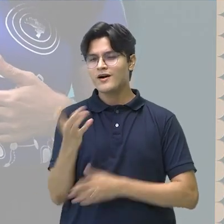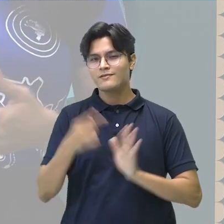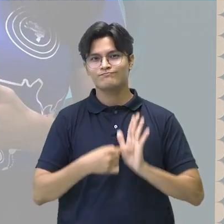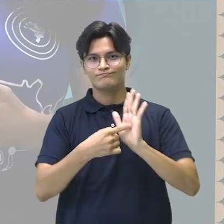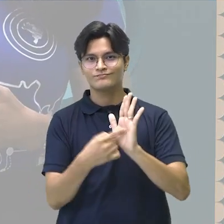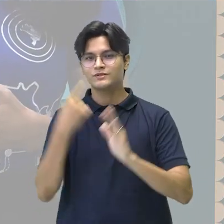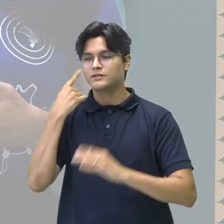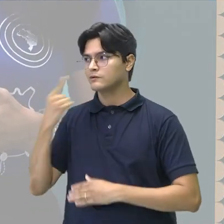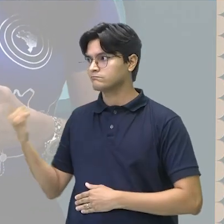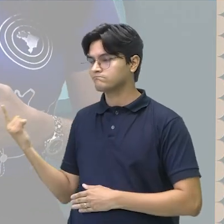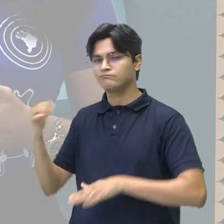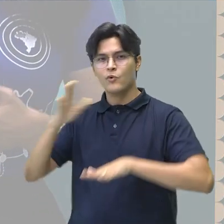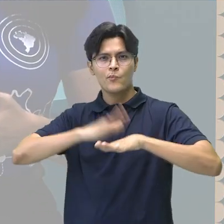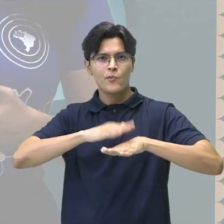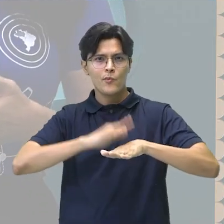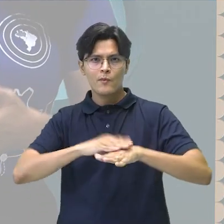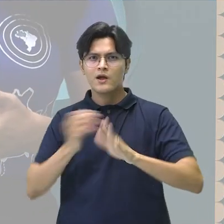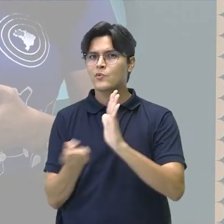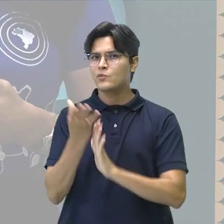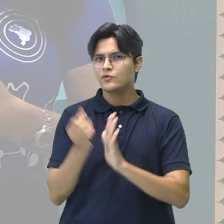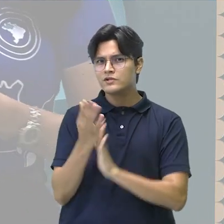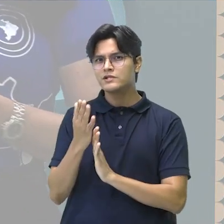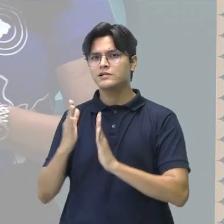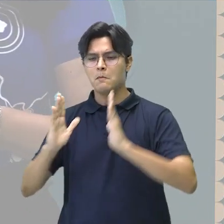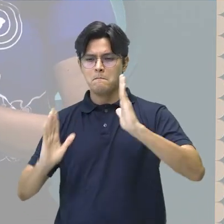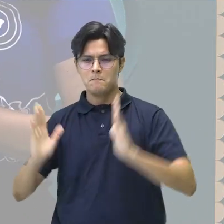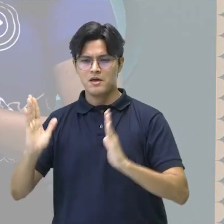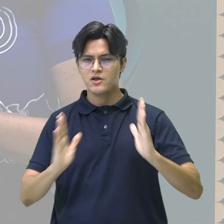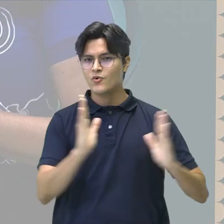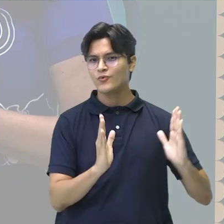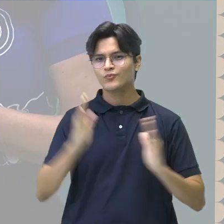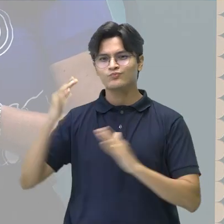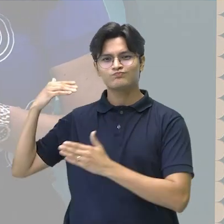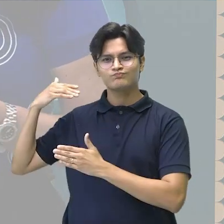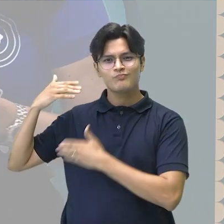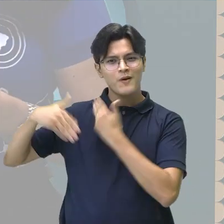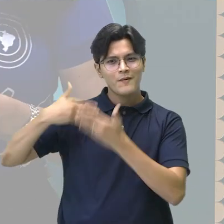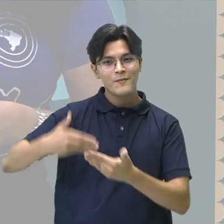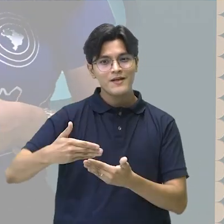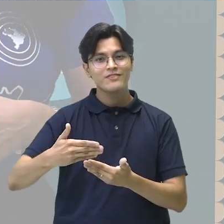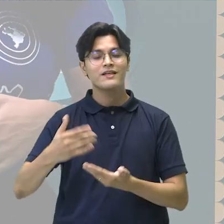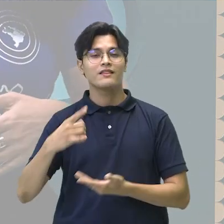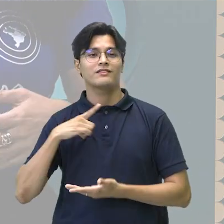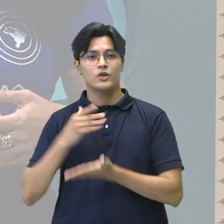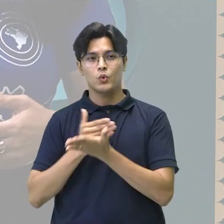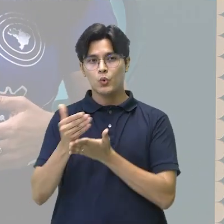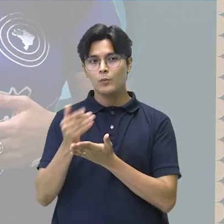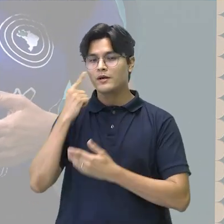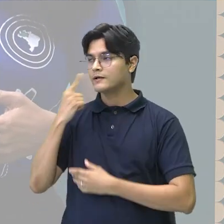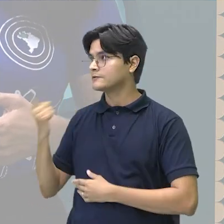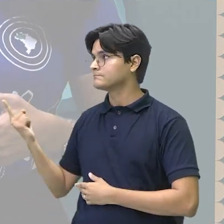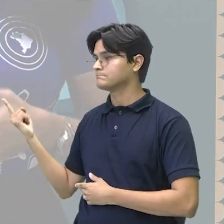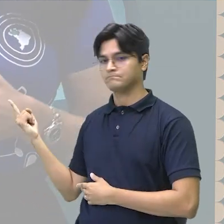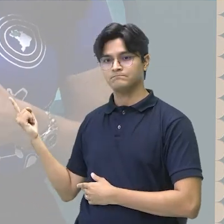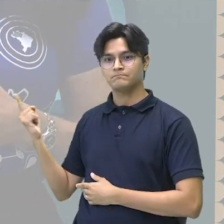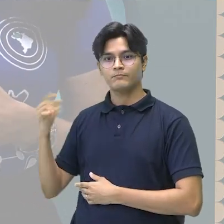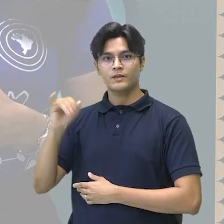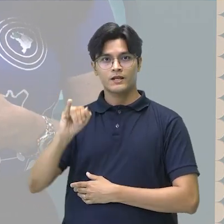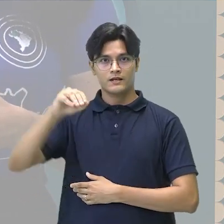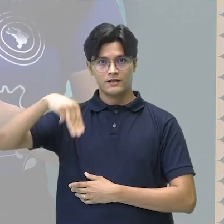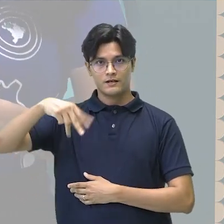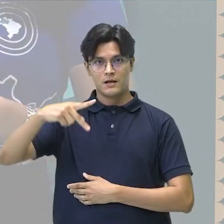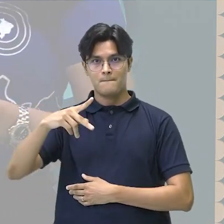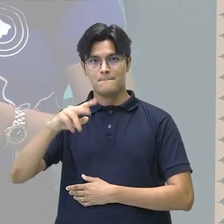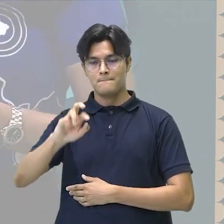obras produzidas em diferentes épocas. Lá no início, nós temos uma obra impressionismo de